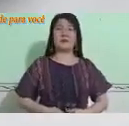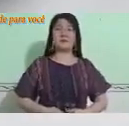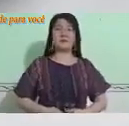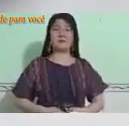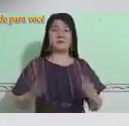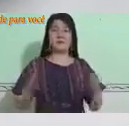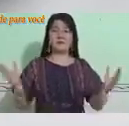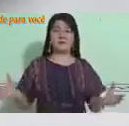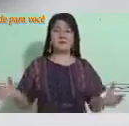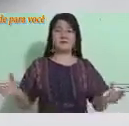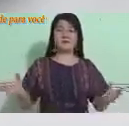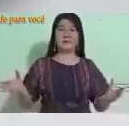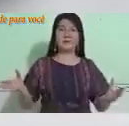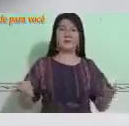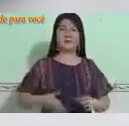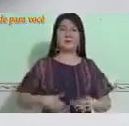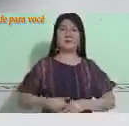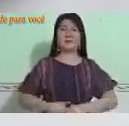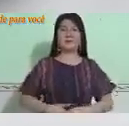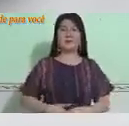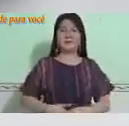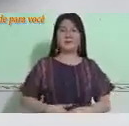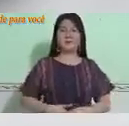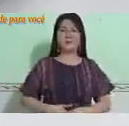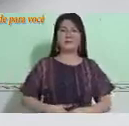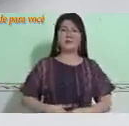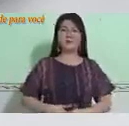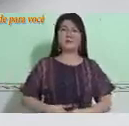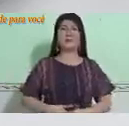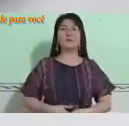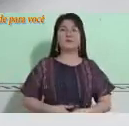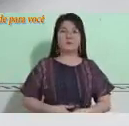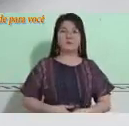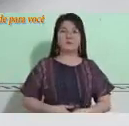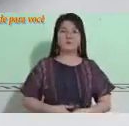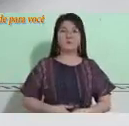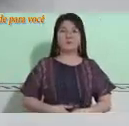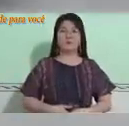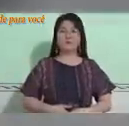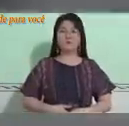negativo, mas a menstruação continua a aparecer.